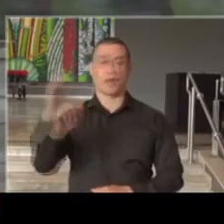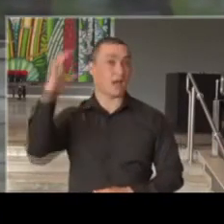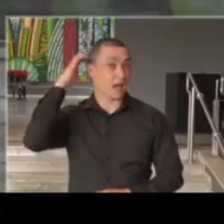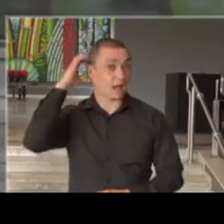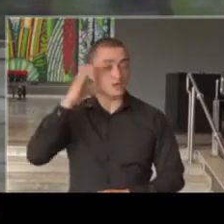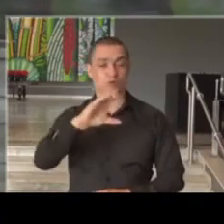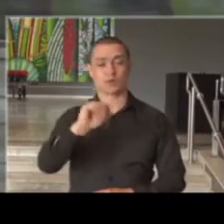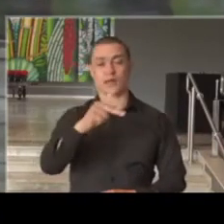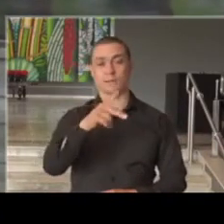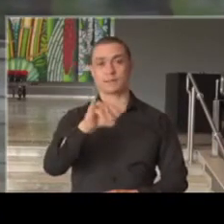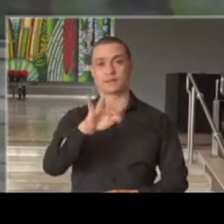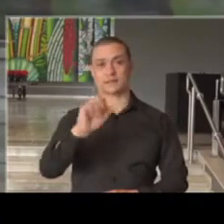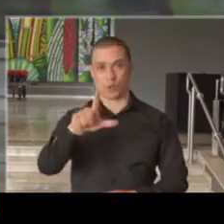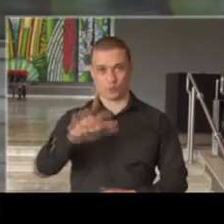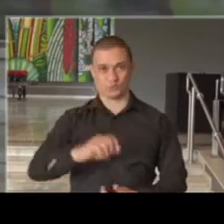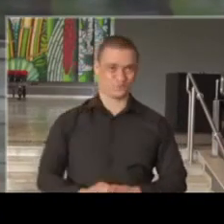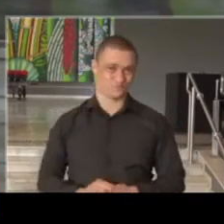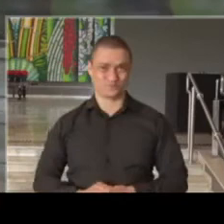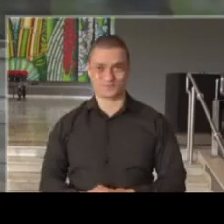Capital.